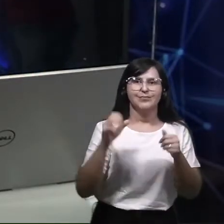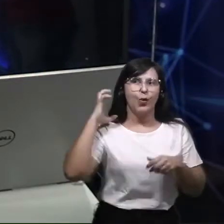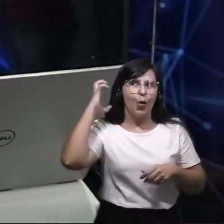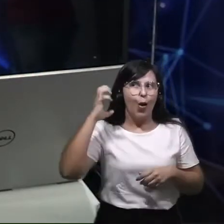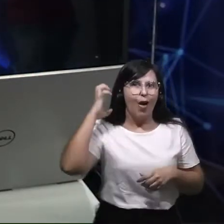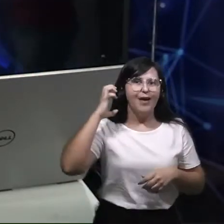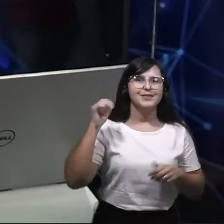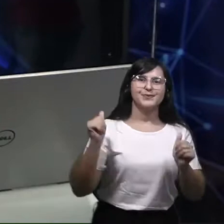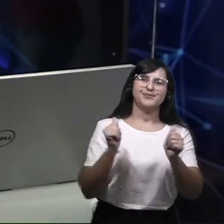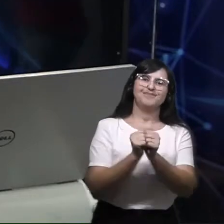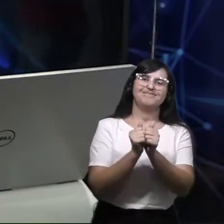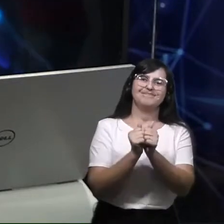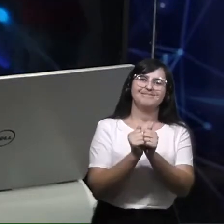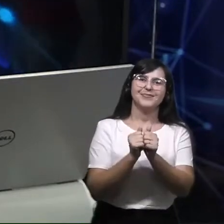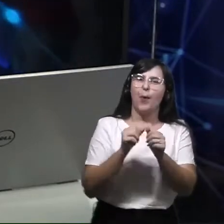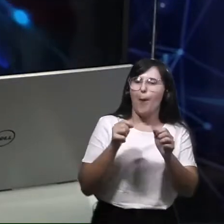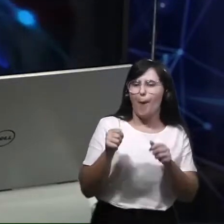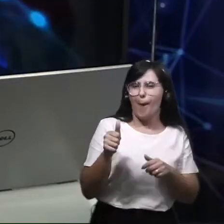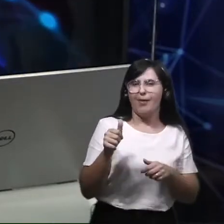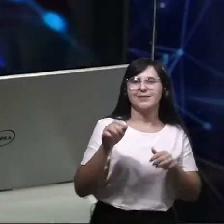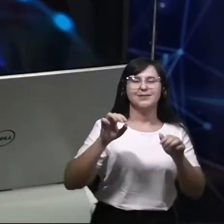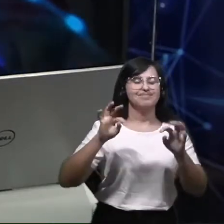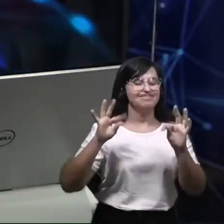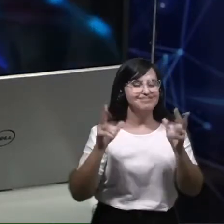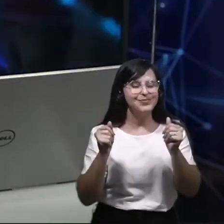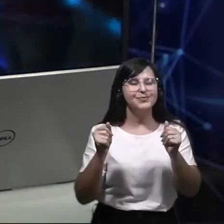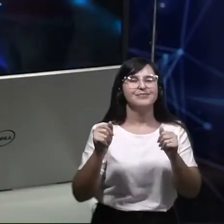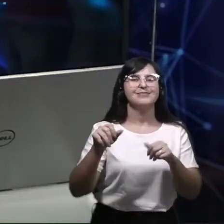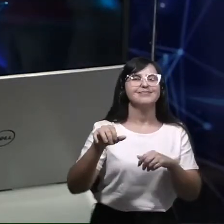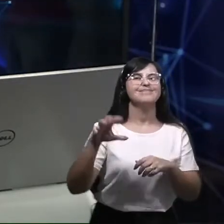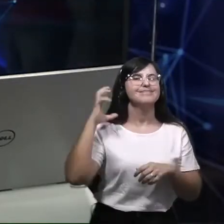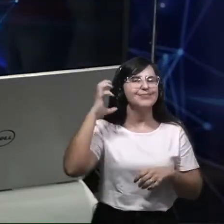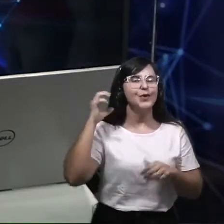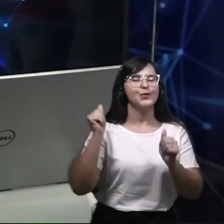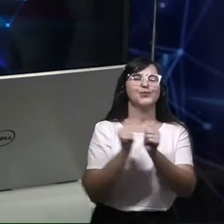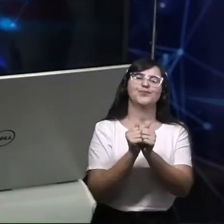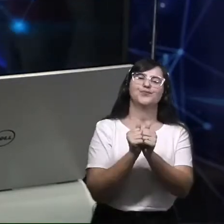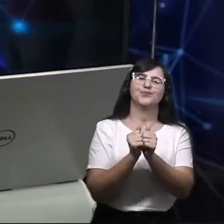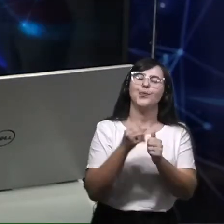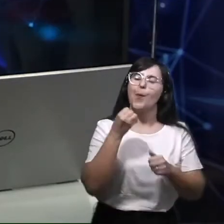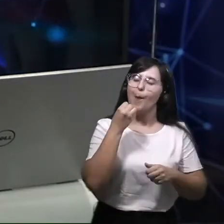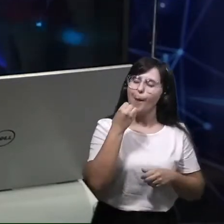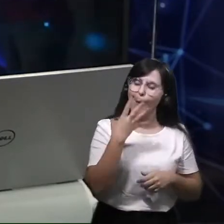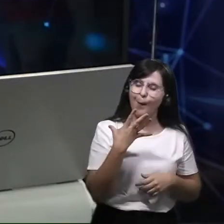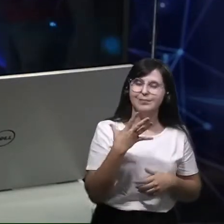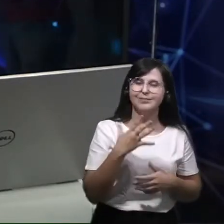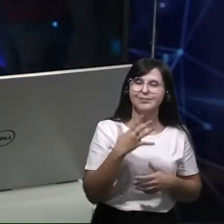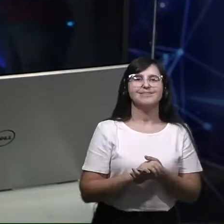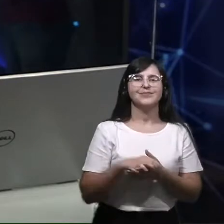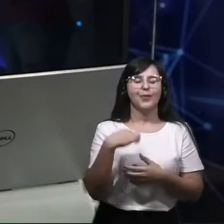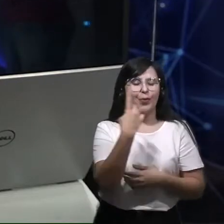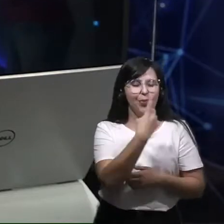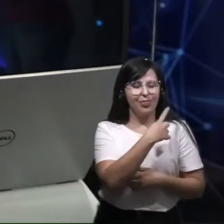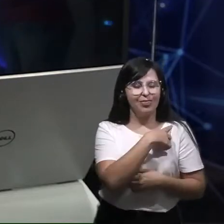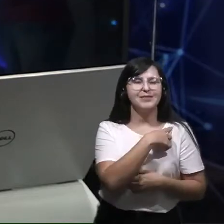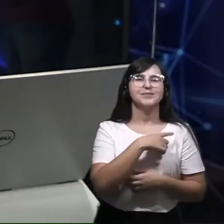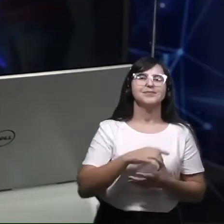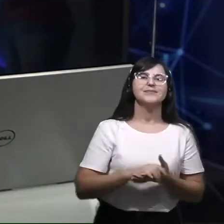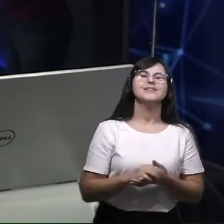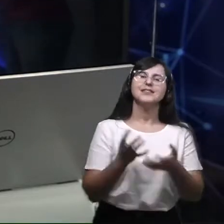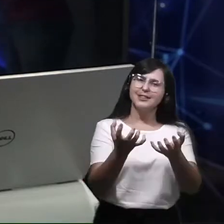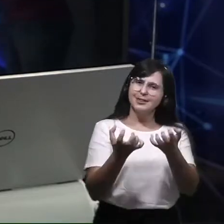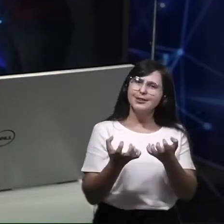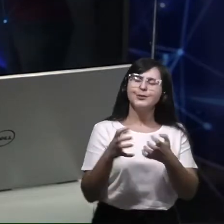somado ao poderoso stream do Santa Cruz Online. Estamos tendo nesse momento certamente uma audiência muito grande. E tudo isso, né, claro, para